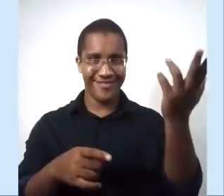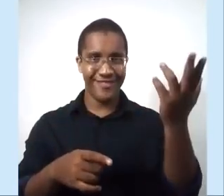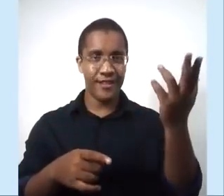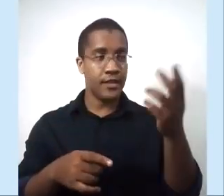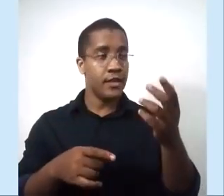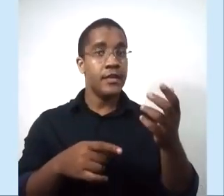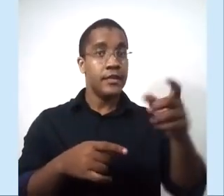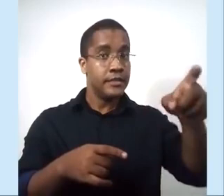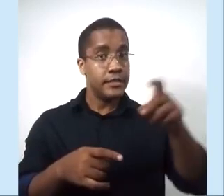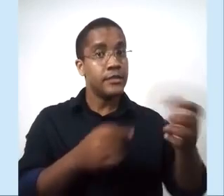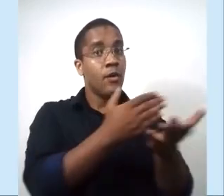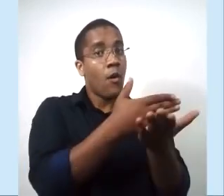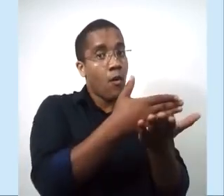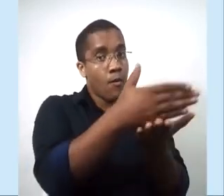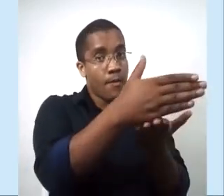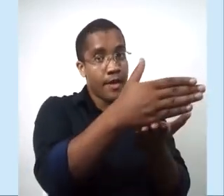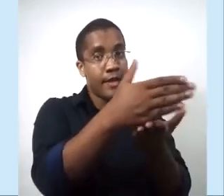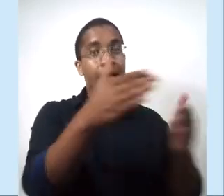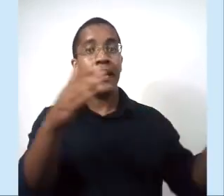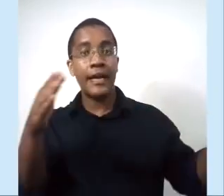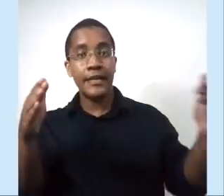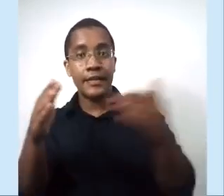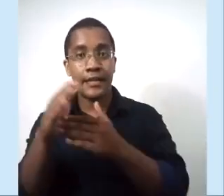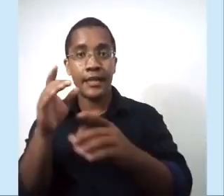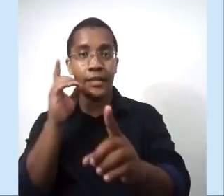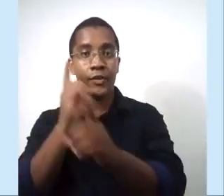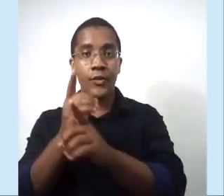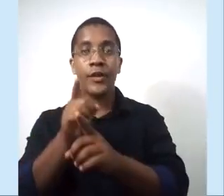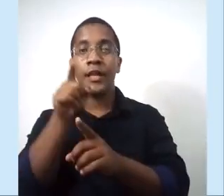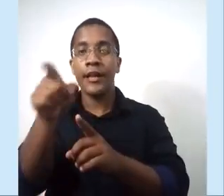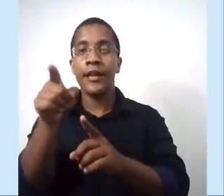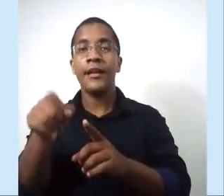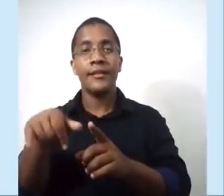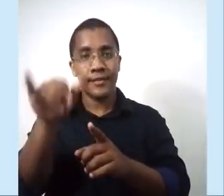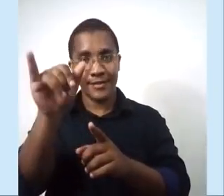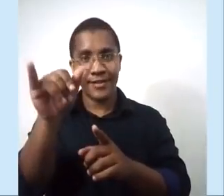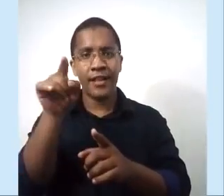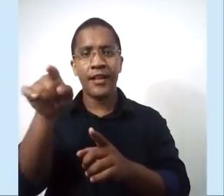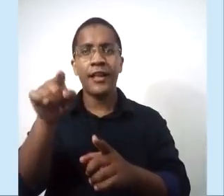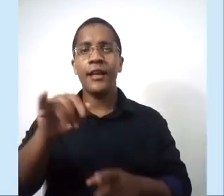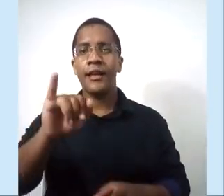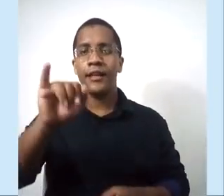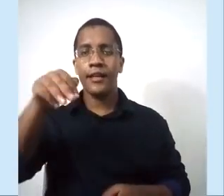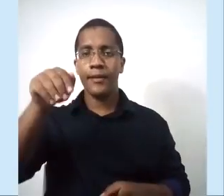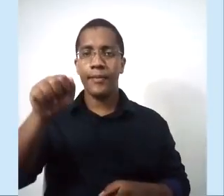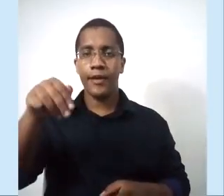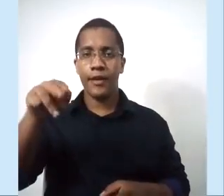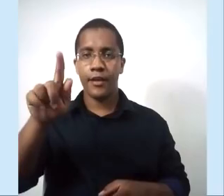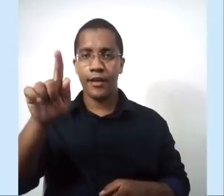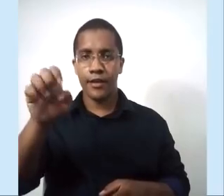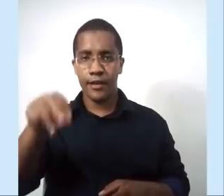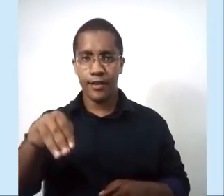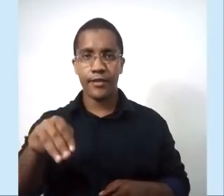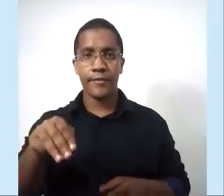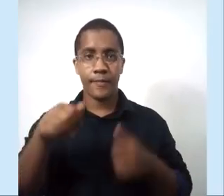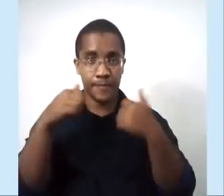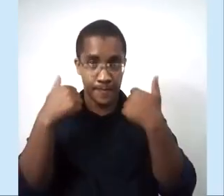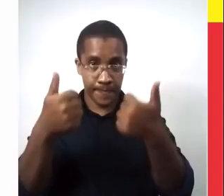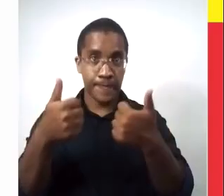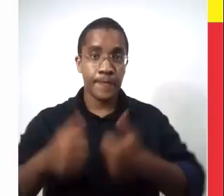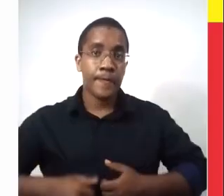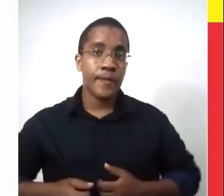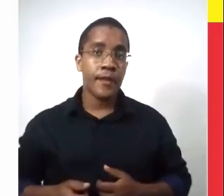ó, o x parte e onde chega é a imagem, certo? Então, x é o domínio, y é a